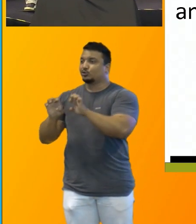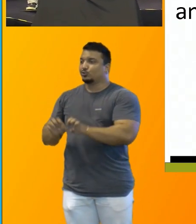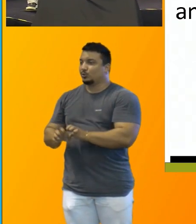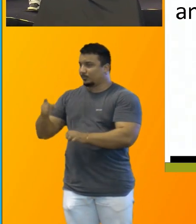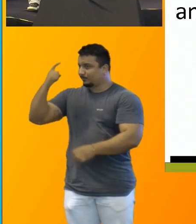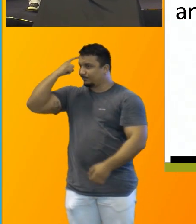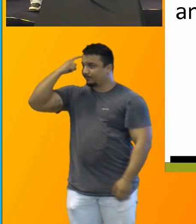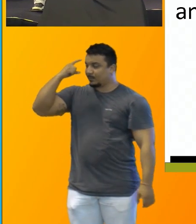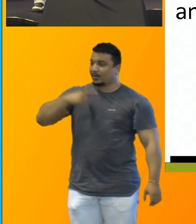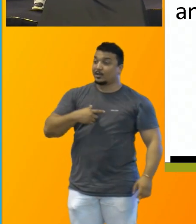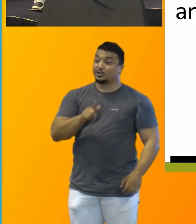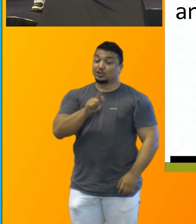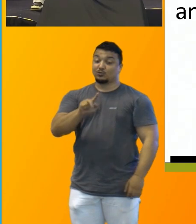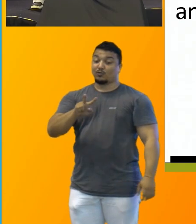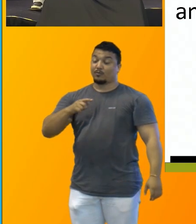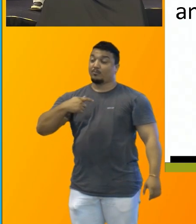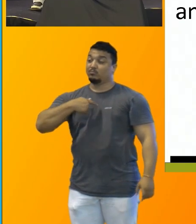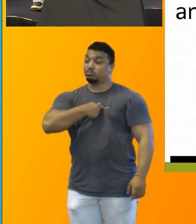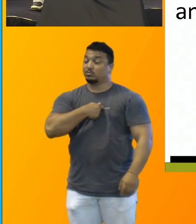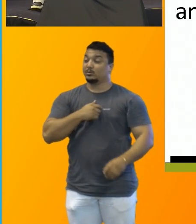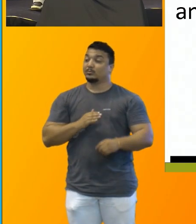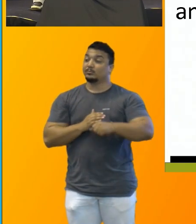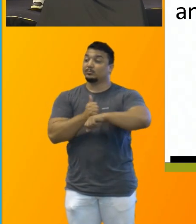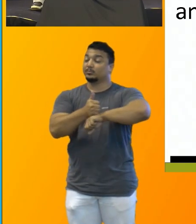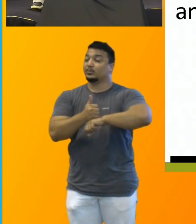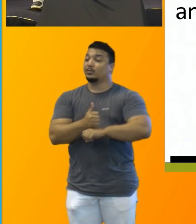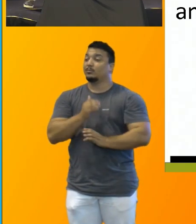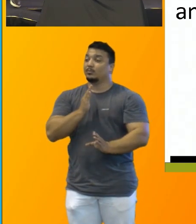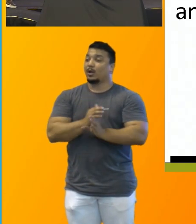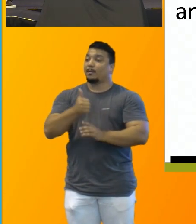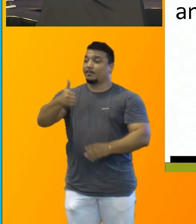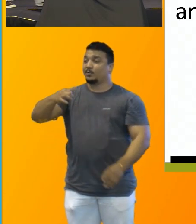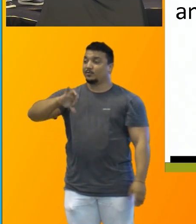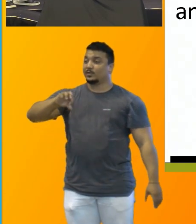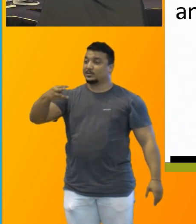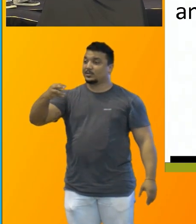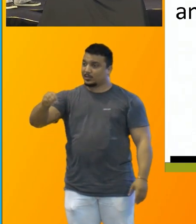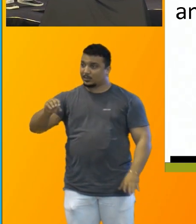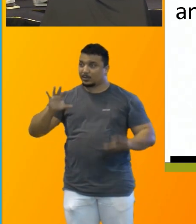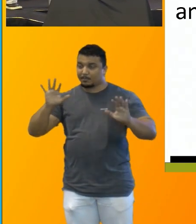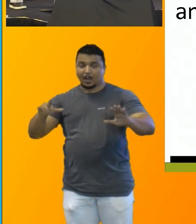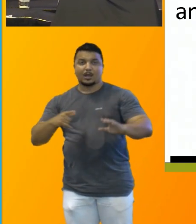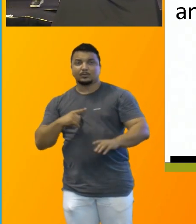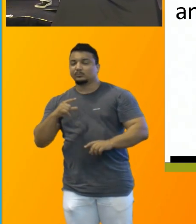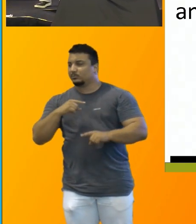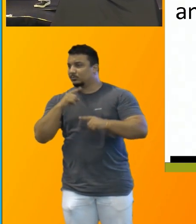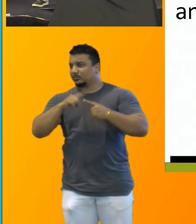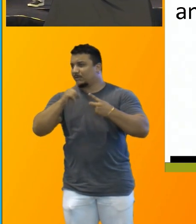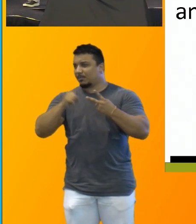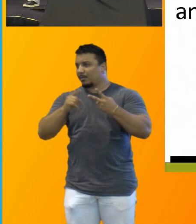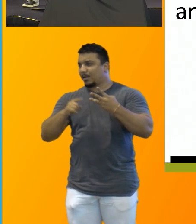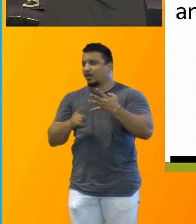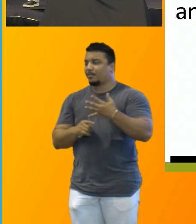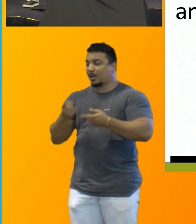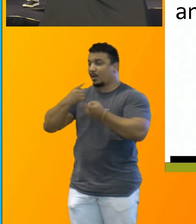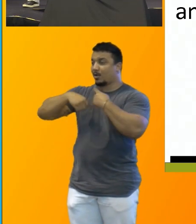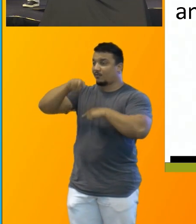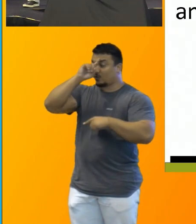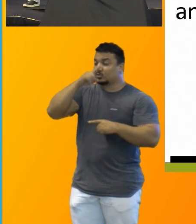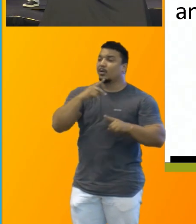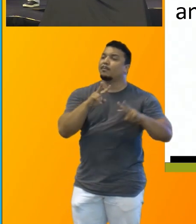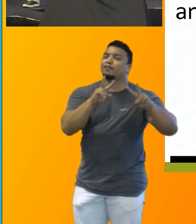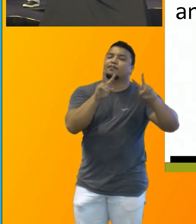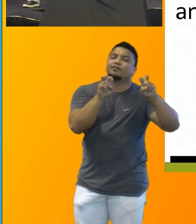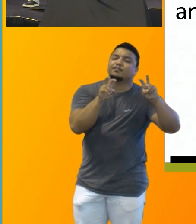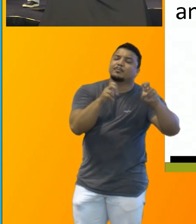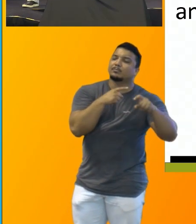raciocínio. Vargas chega ao poder através da Revolução de 30. Mas muitas vezes essa palavra revolução está entre aspas, por